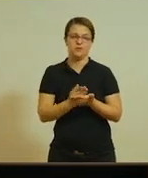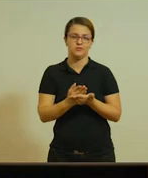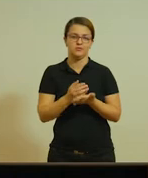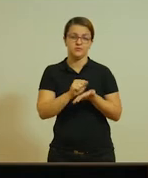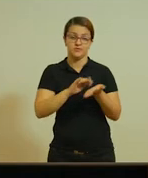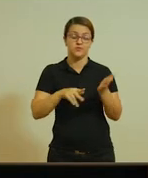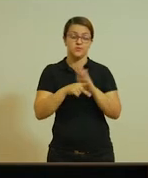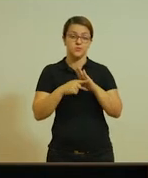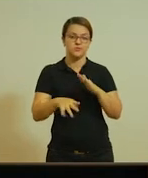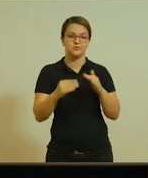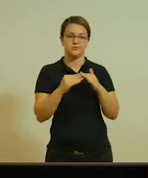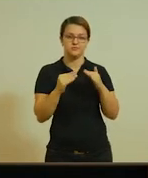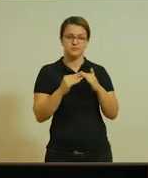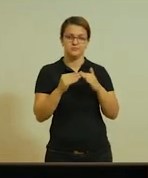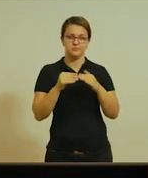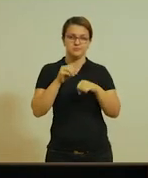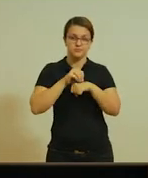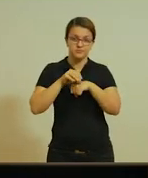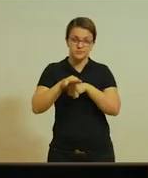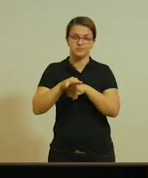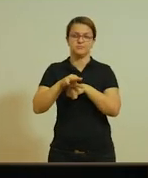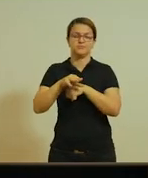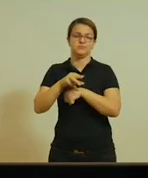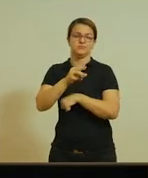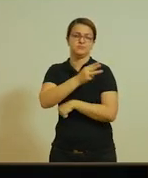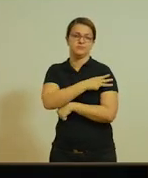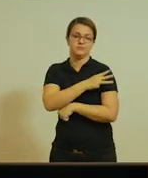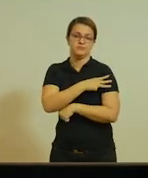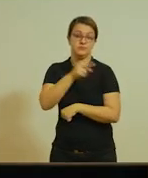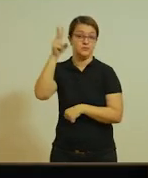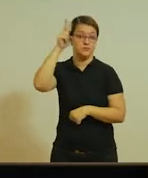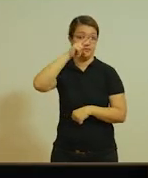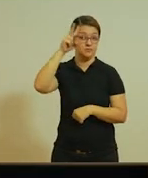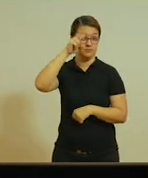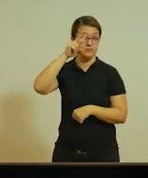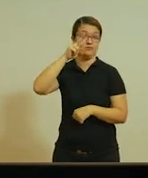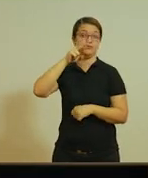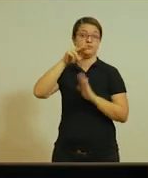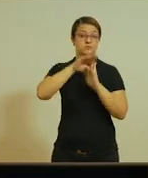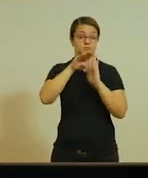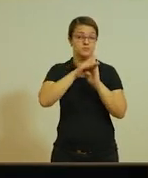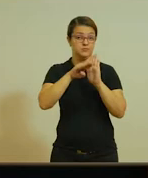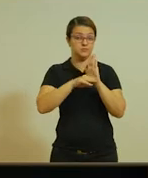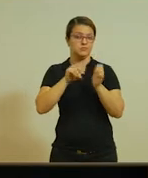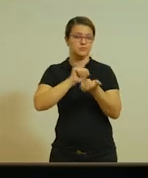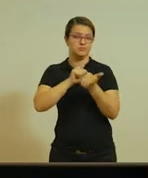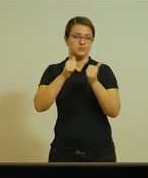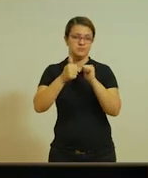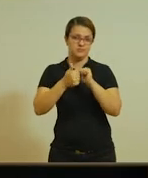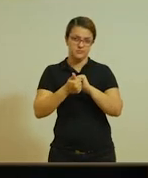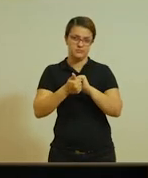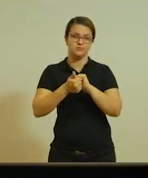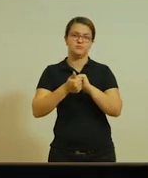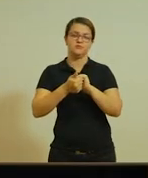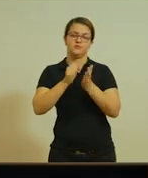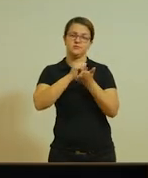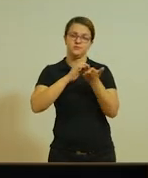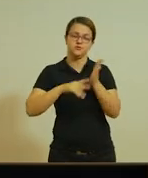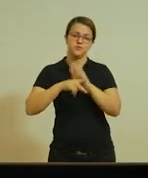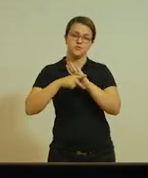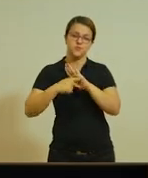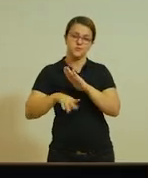com vocês sobre sugestões e atividades para os alunos do 3º ano. Lembrando que a nossa rotina contém adaptação para as crianças